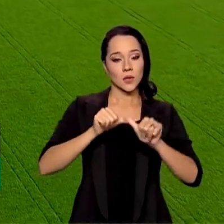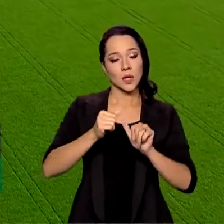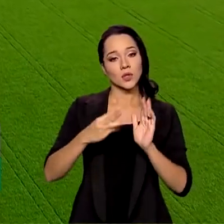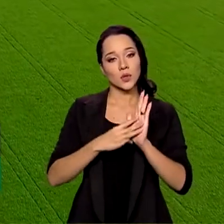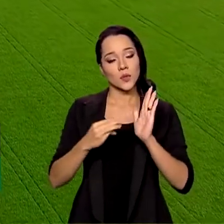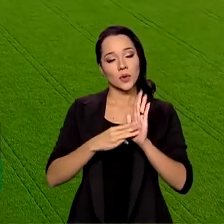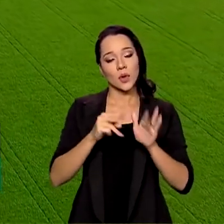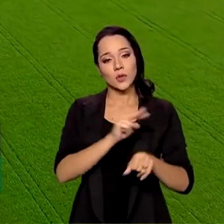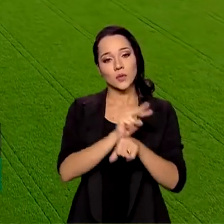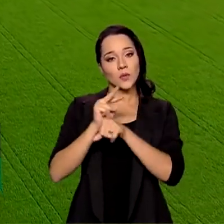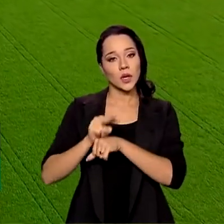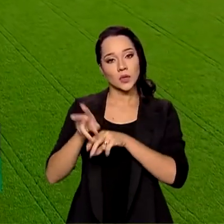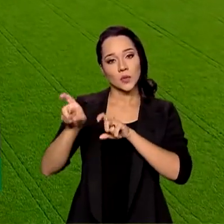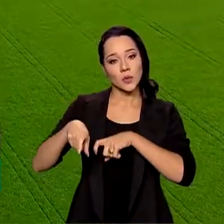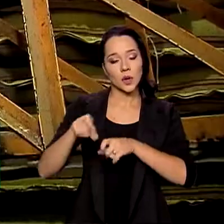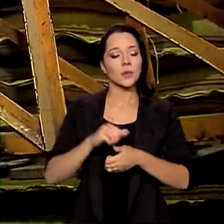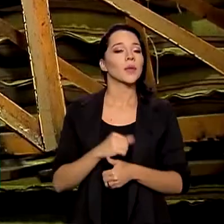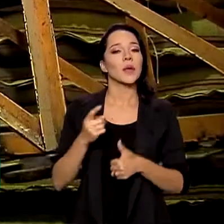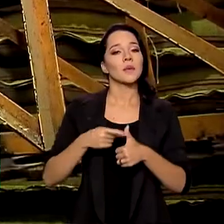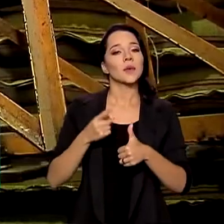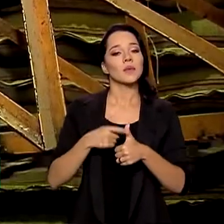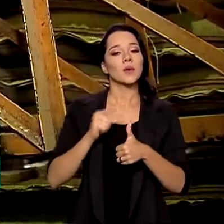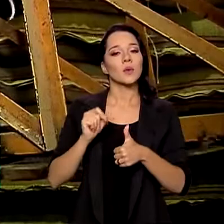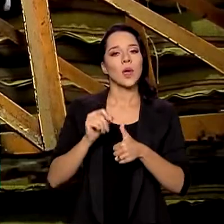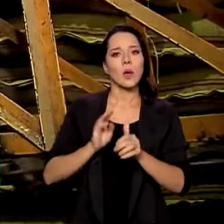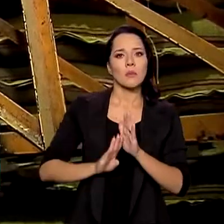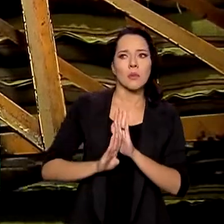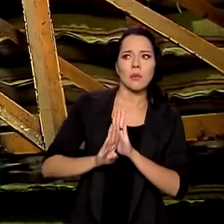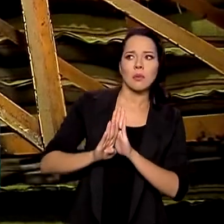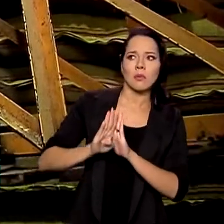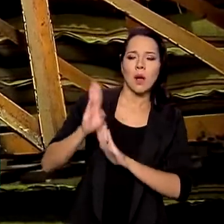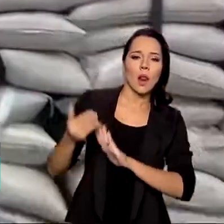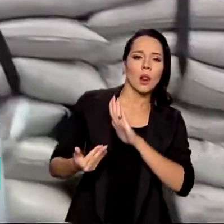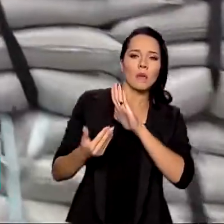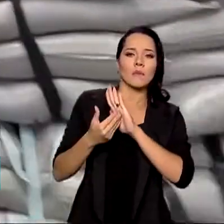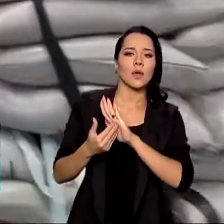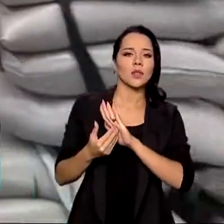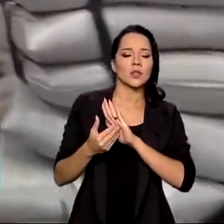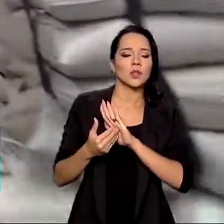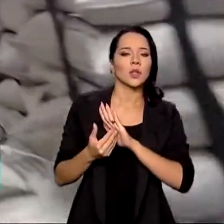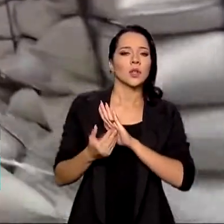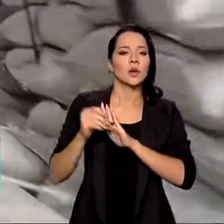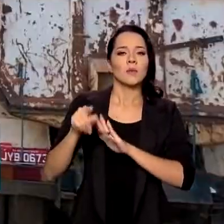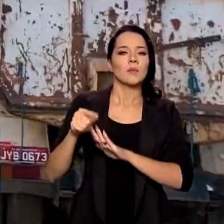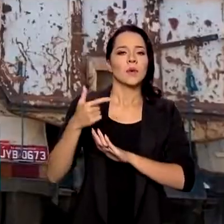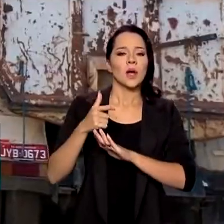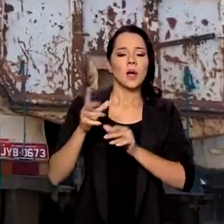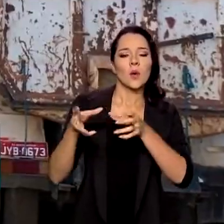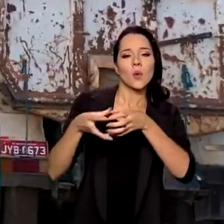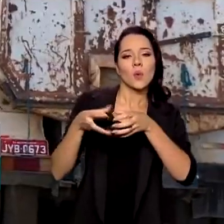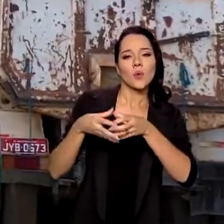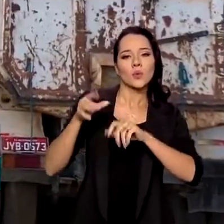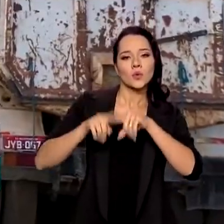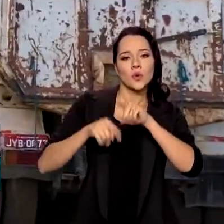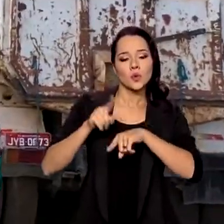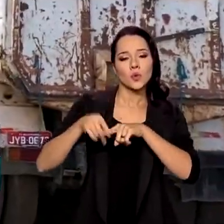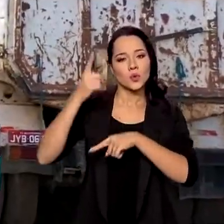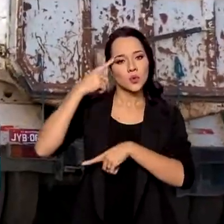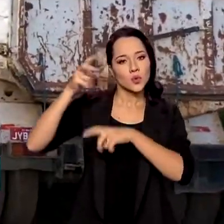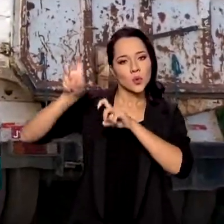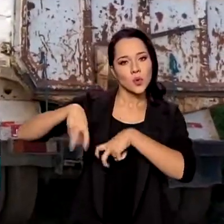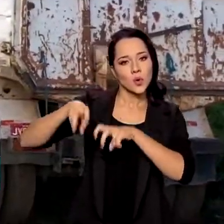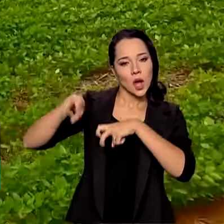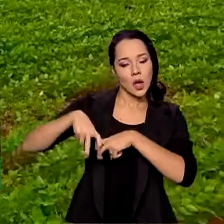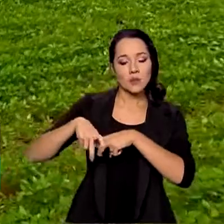Manual de Crédito Rural. A primeira foi o aumento no limite de receita bruta para a classificação dos produtores rurais, que